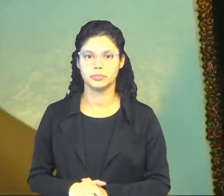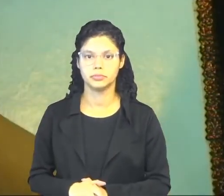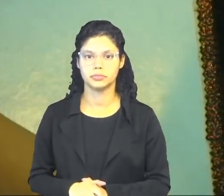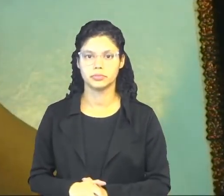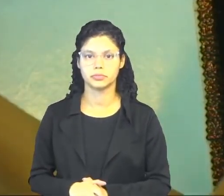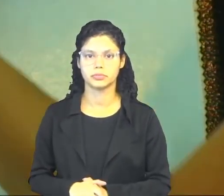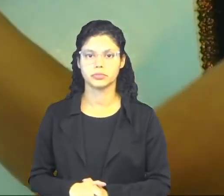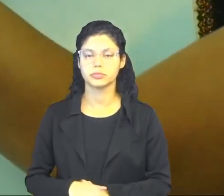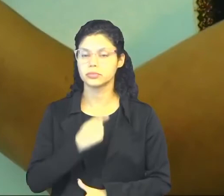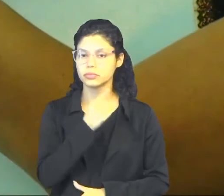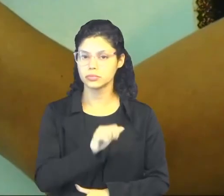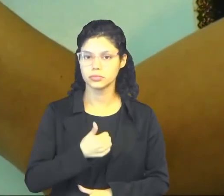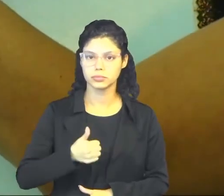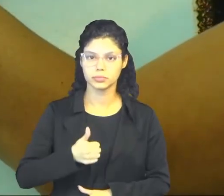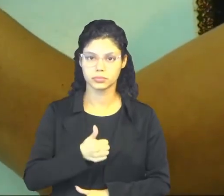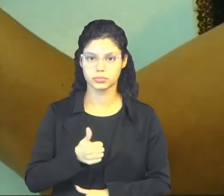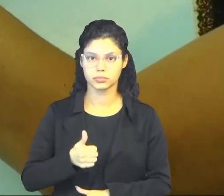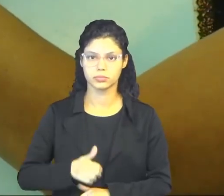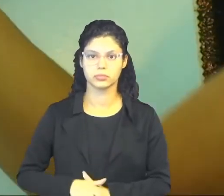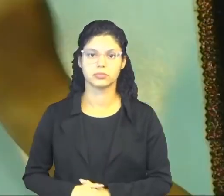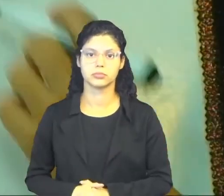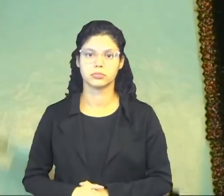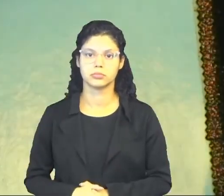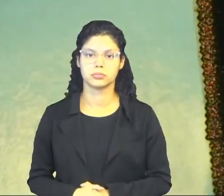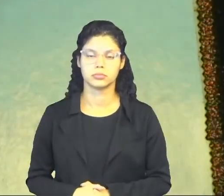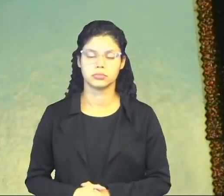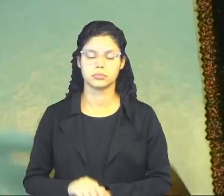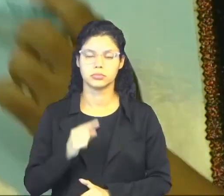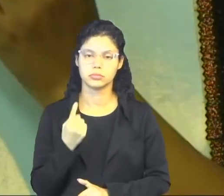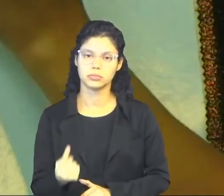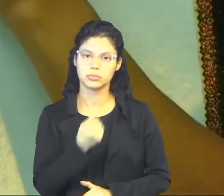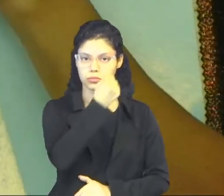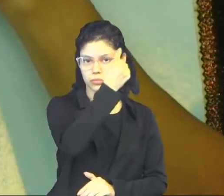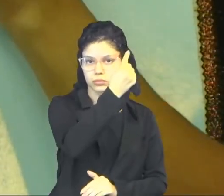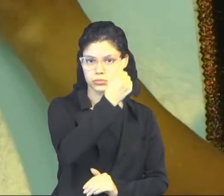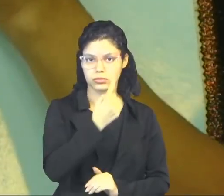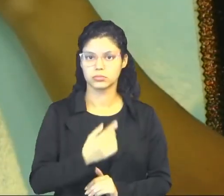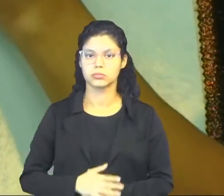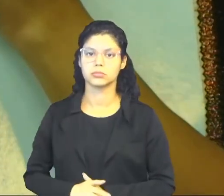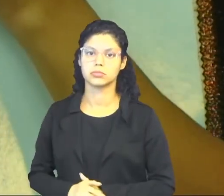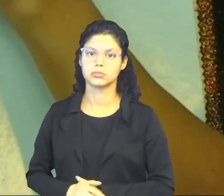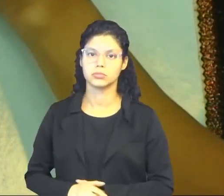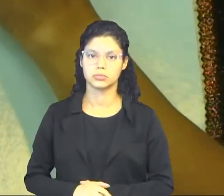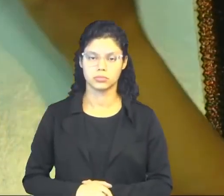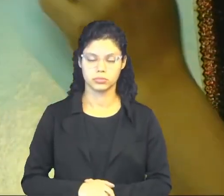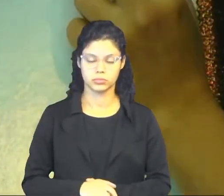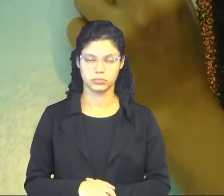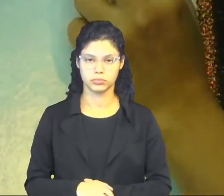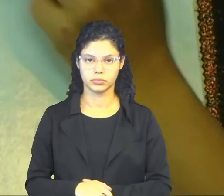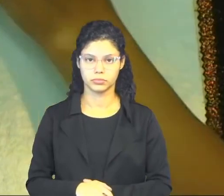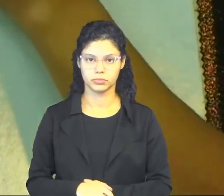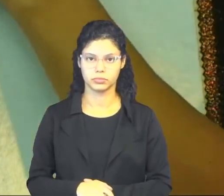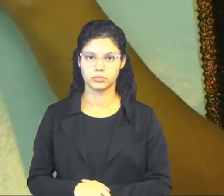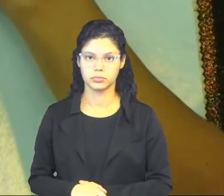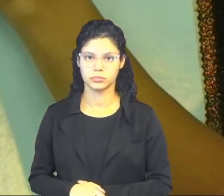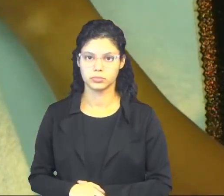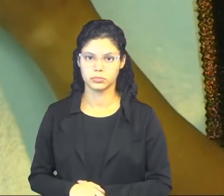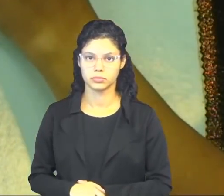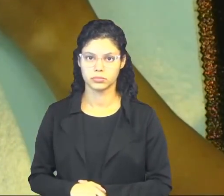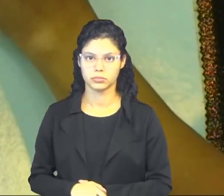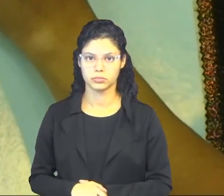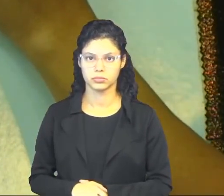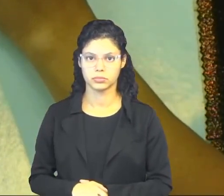tenho 11. Coloco esse 1 de novo aqui para somar com as outras, no caso, a outra casinha que é a centena.